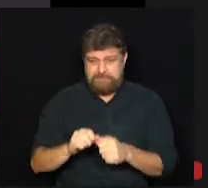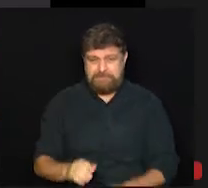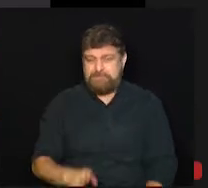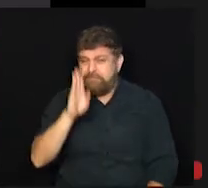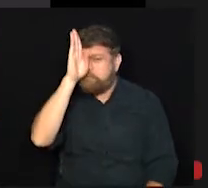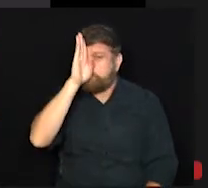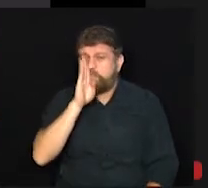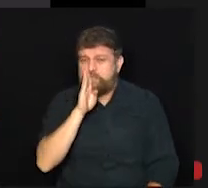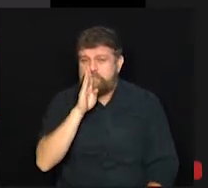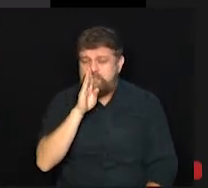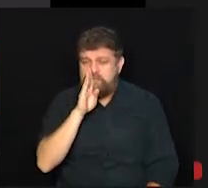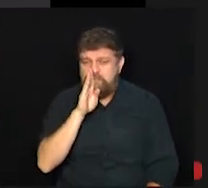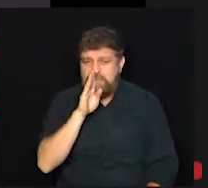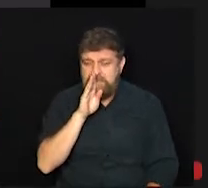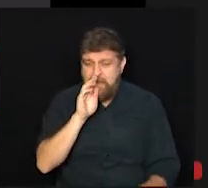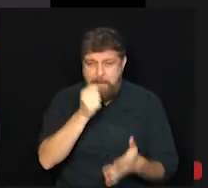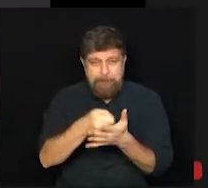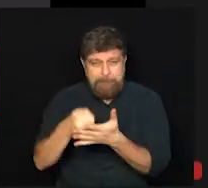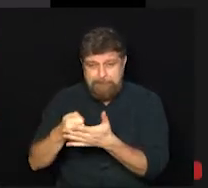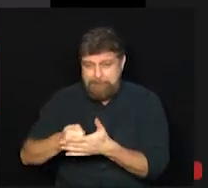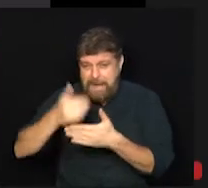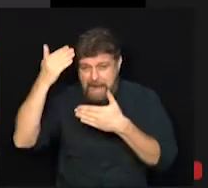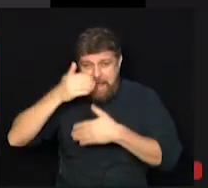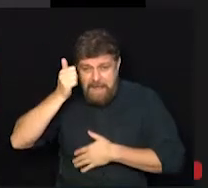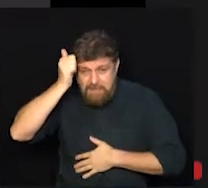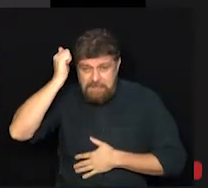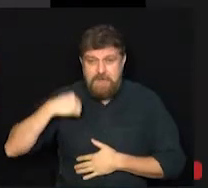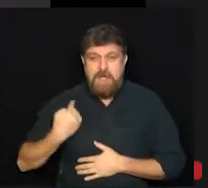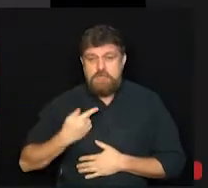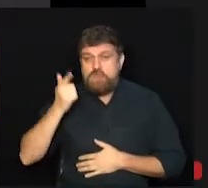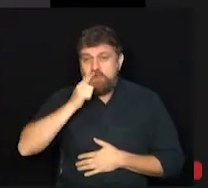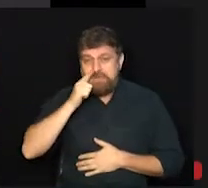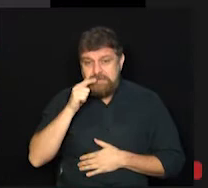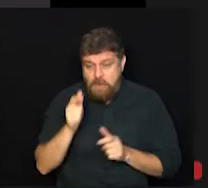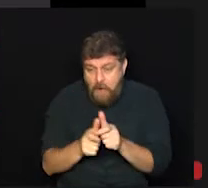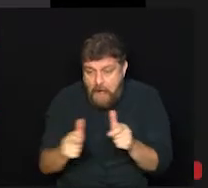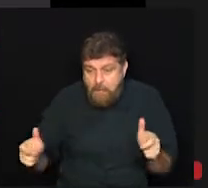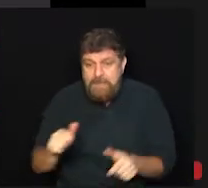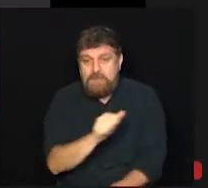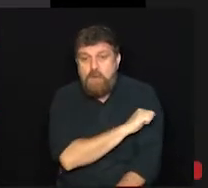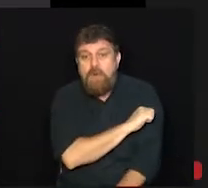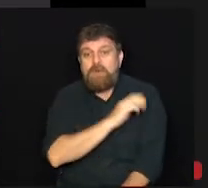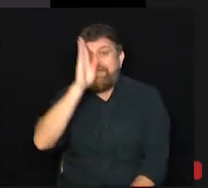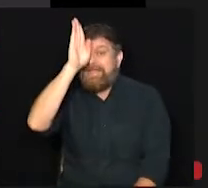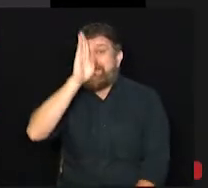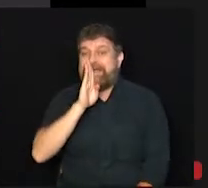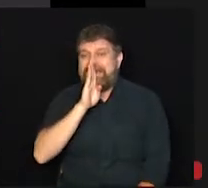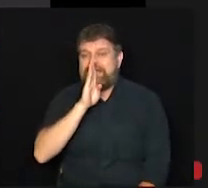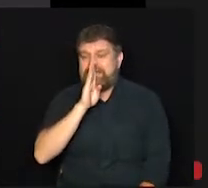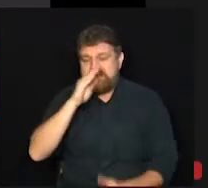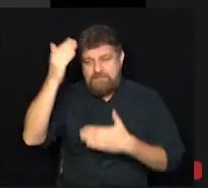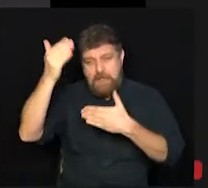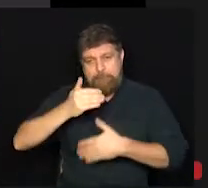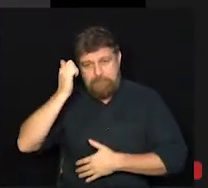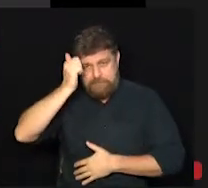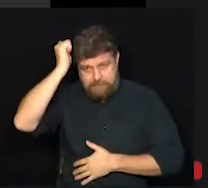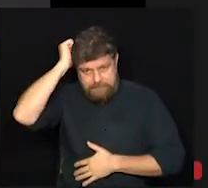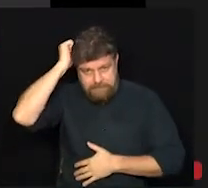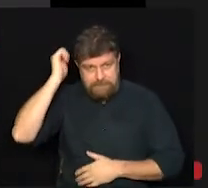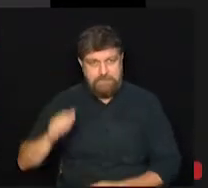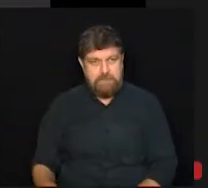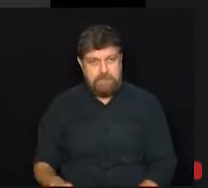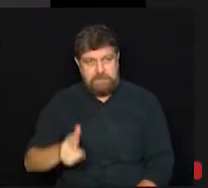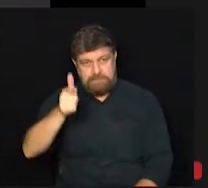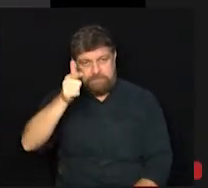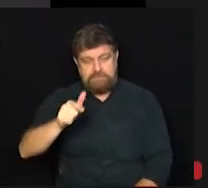mais estudantes do que das outras vezes do valor de inscrição, né? De novo, aquela imagem de que